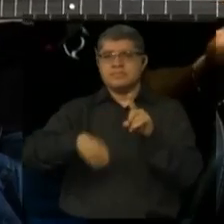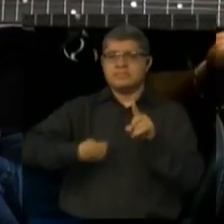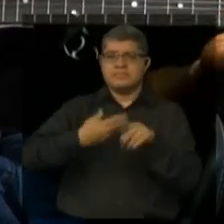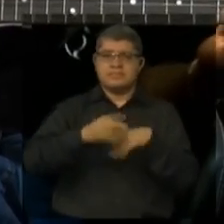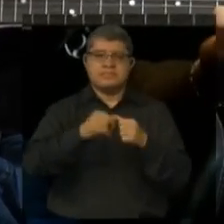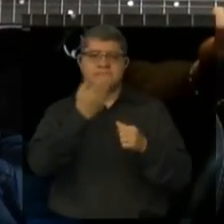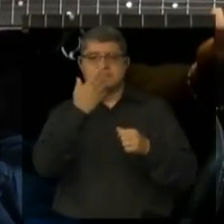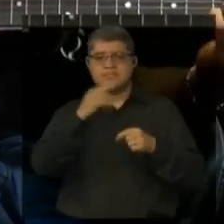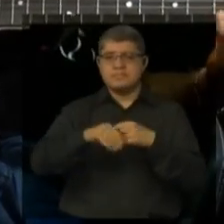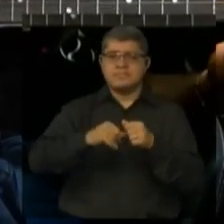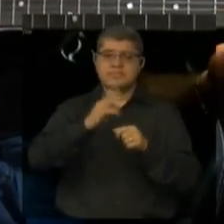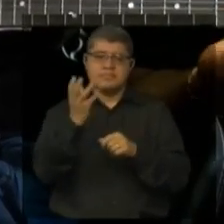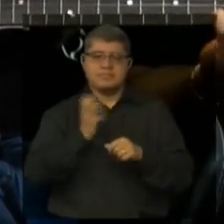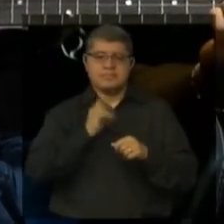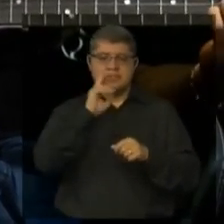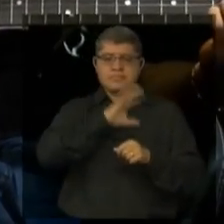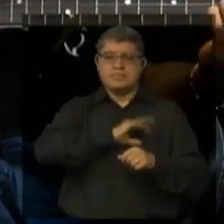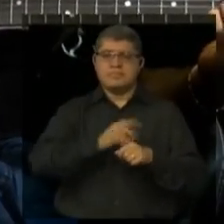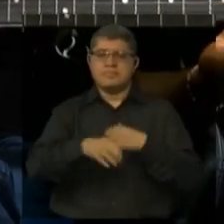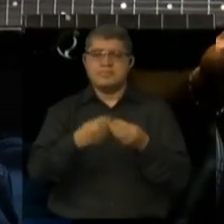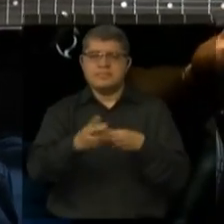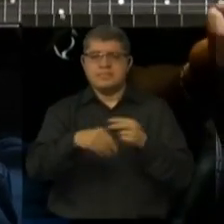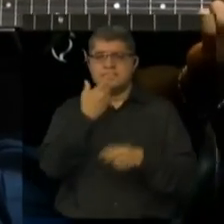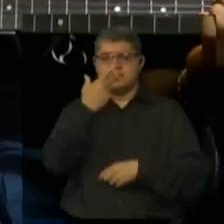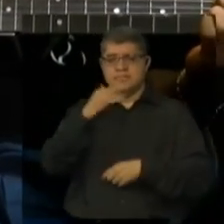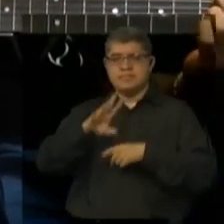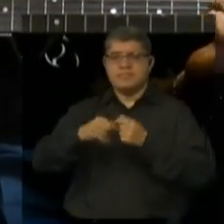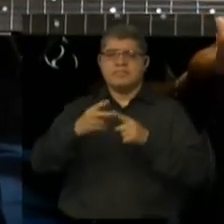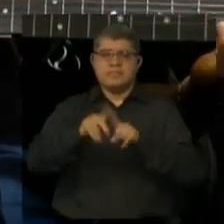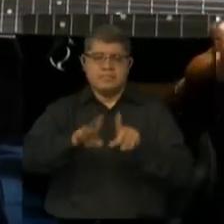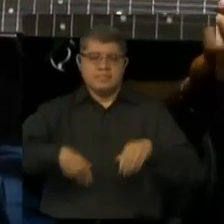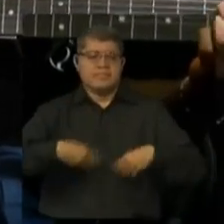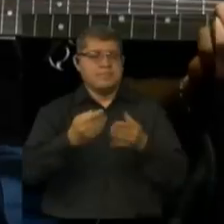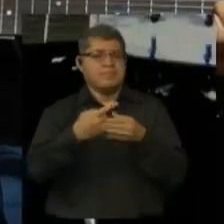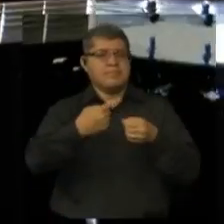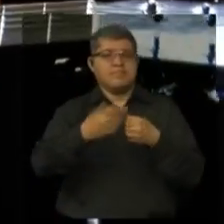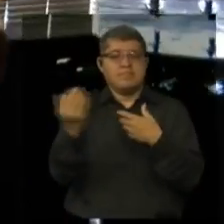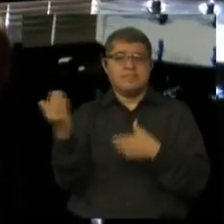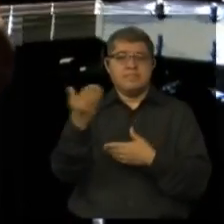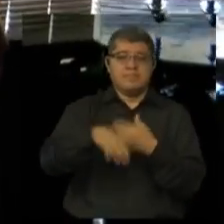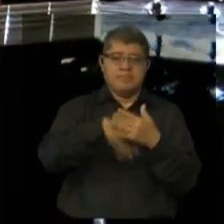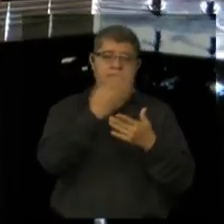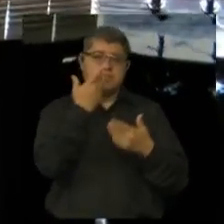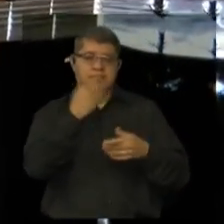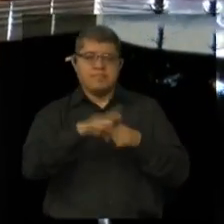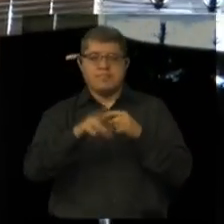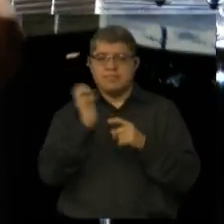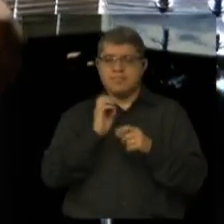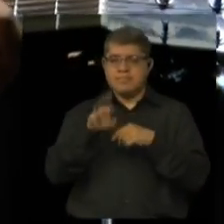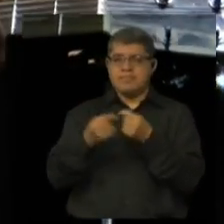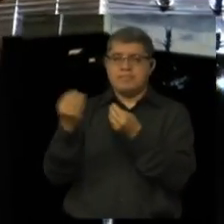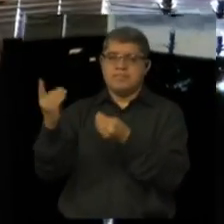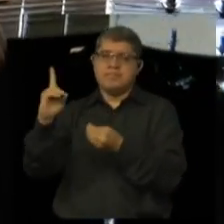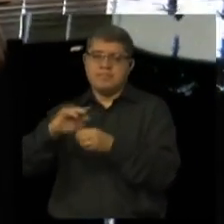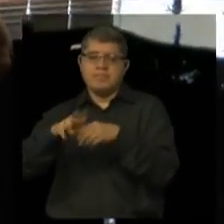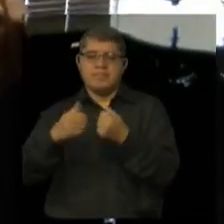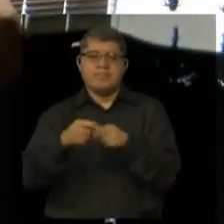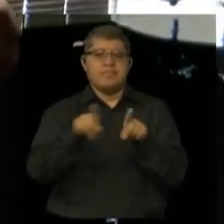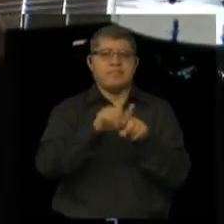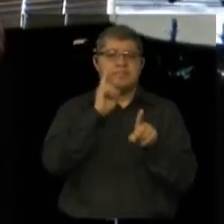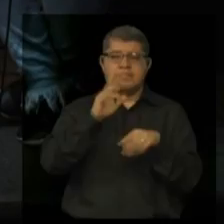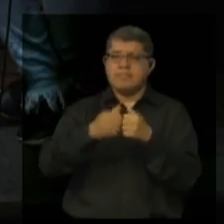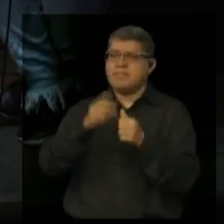pra criança rica, dólar, euro e caviar. Pra criança pobre, pra cidade pra matar. Pra criança rica, dólar, euro e caviar.